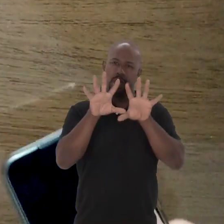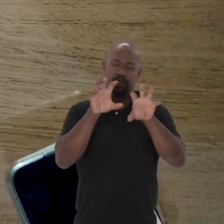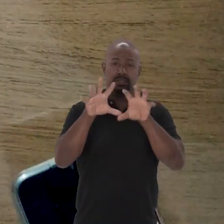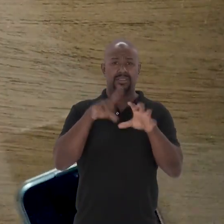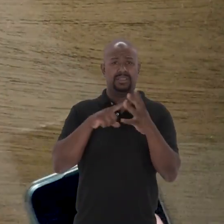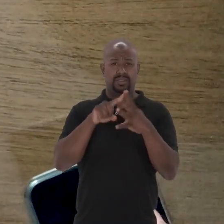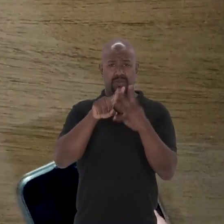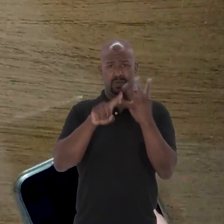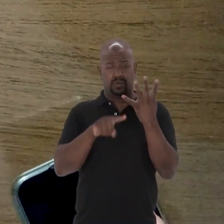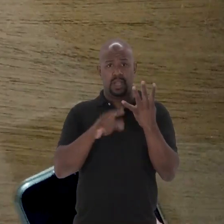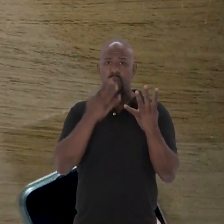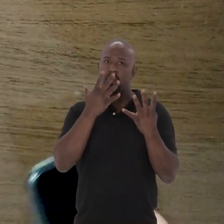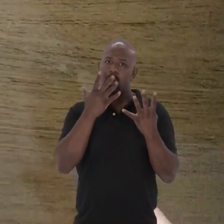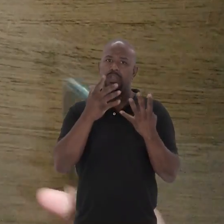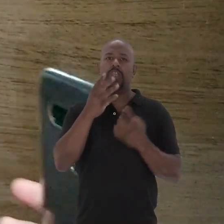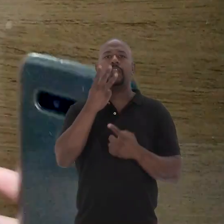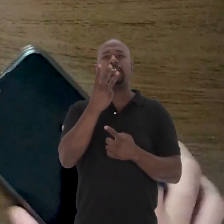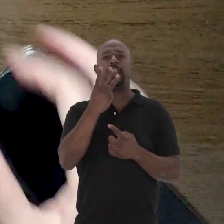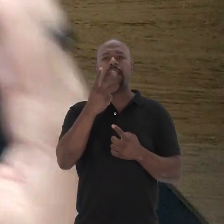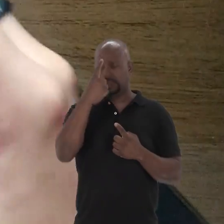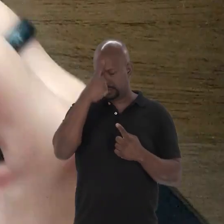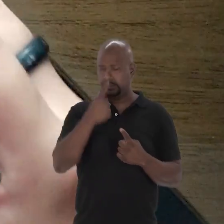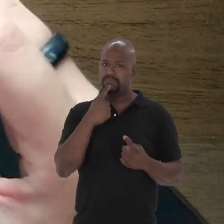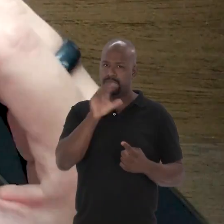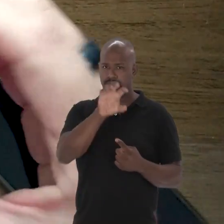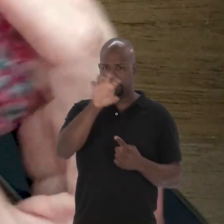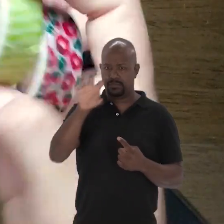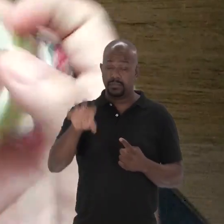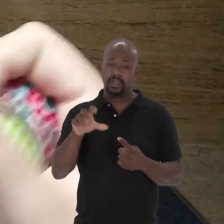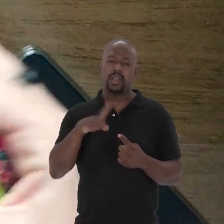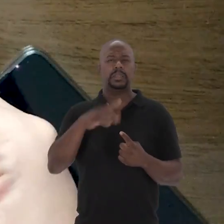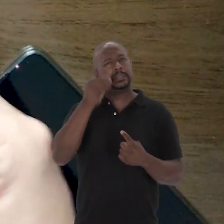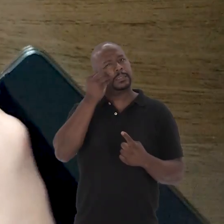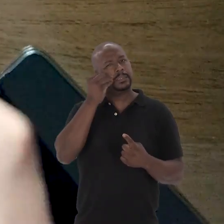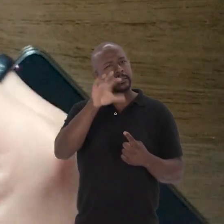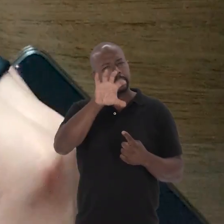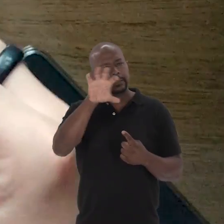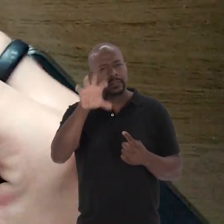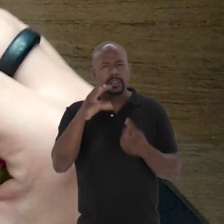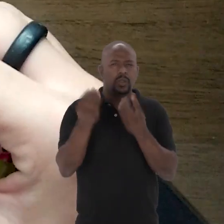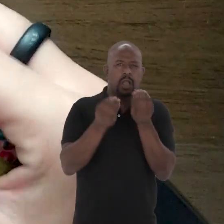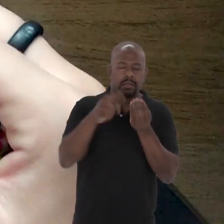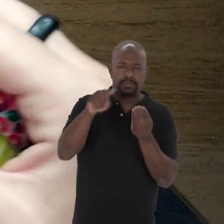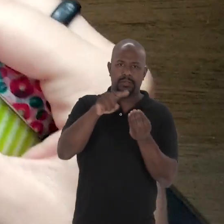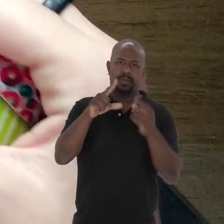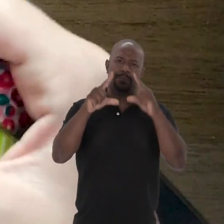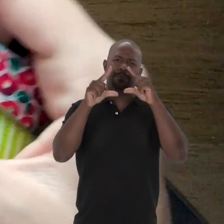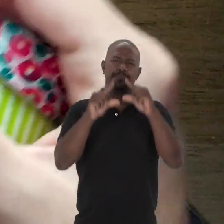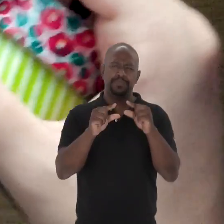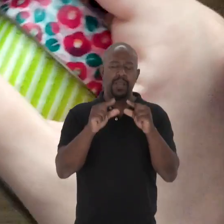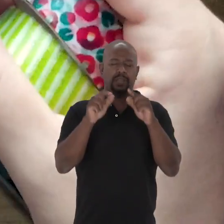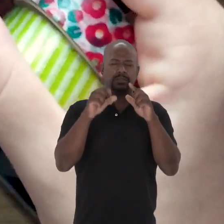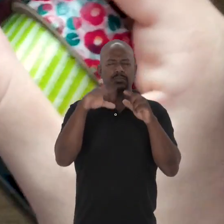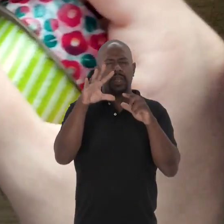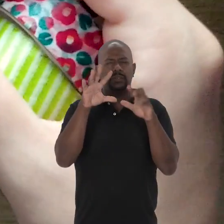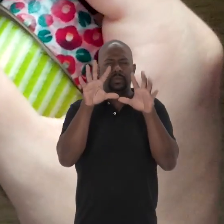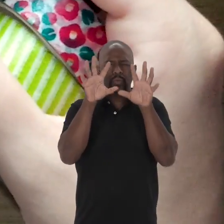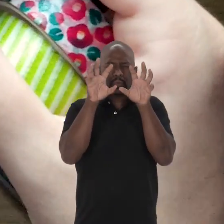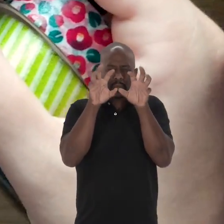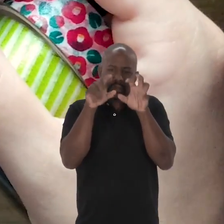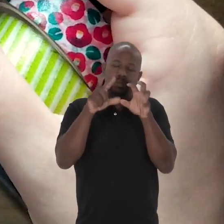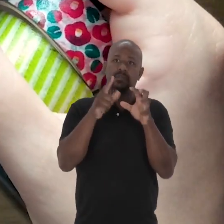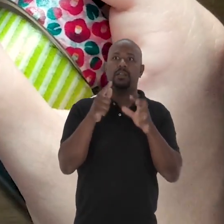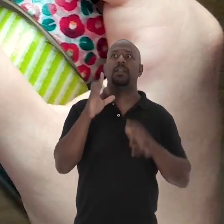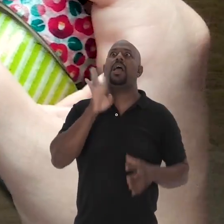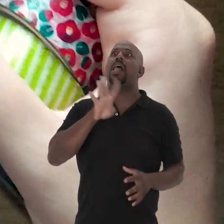tem quatro cores aqui. Bolas, listras. Eu testei aqui essas estampadas e como elas são menos translúcidas, elas não ficaram